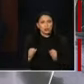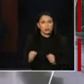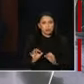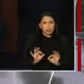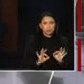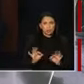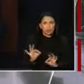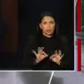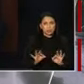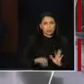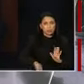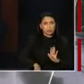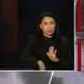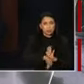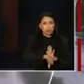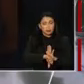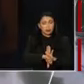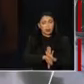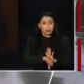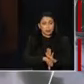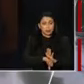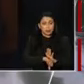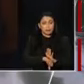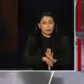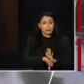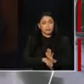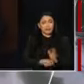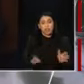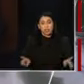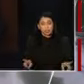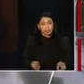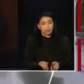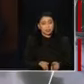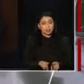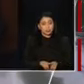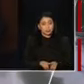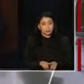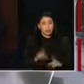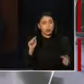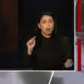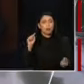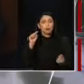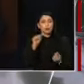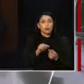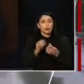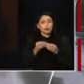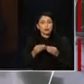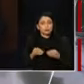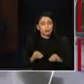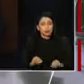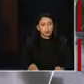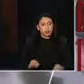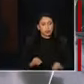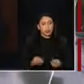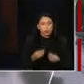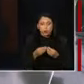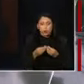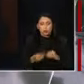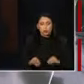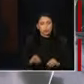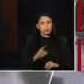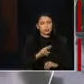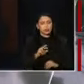organização criminosa e, ao mesmo tempo, com um propósito de causar dano. Os danos não seriam, assim,